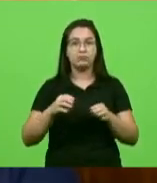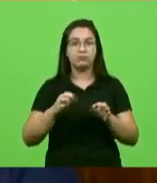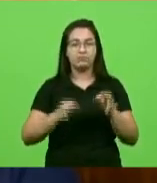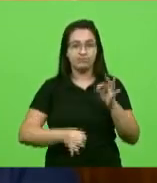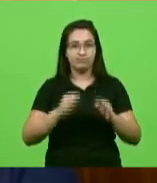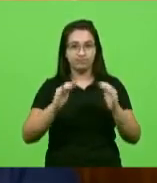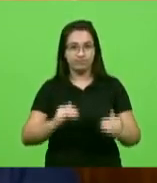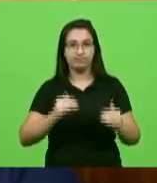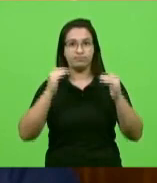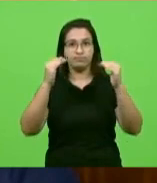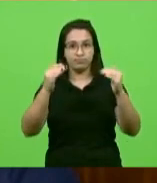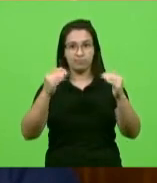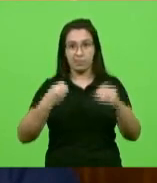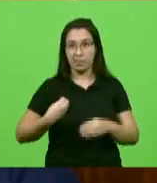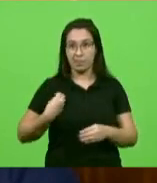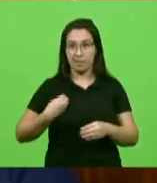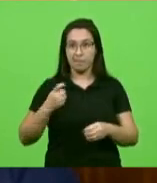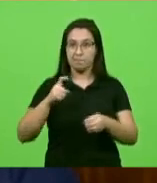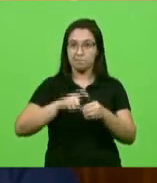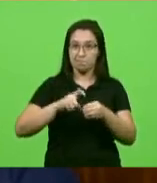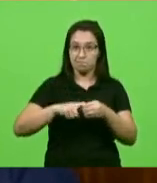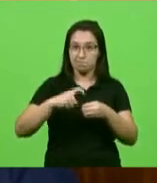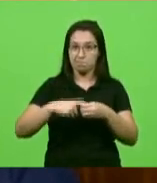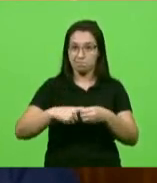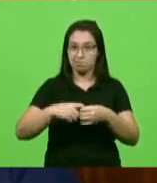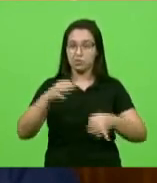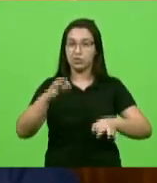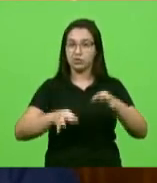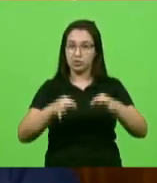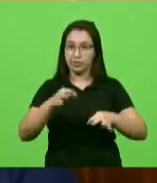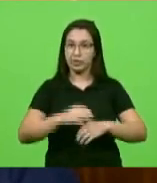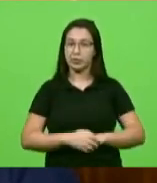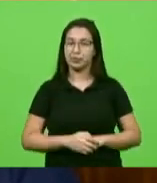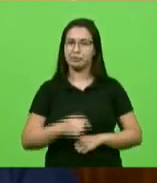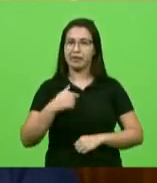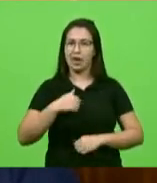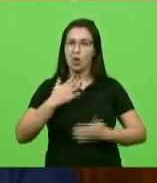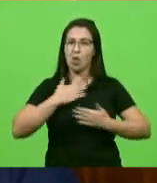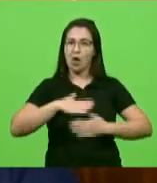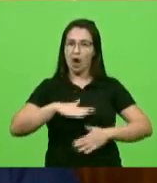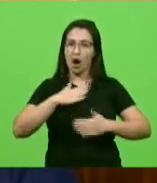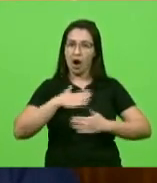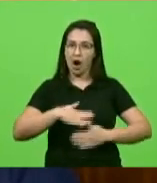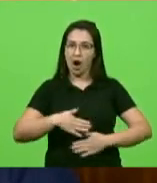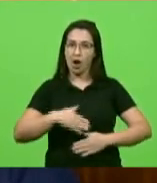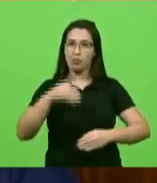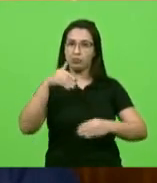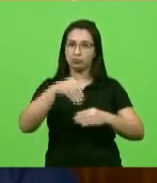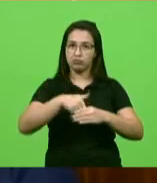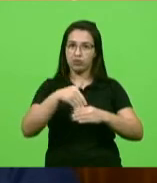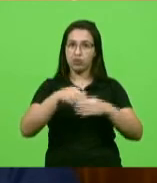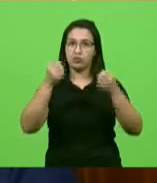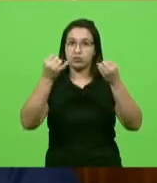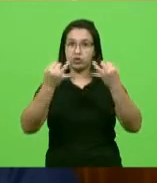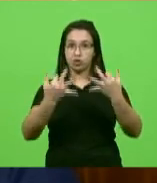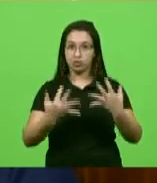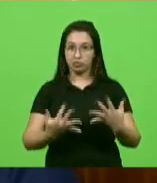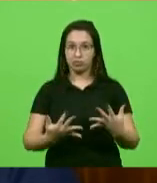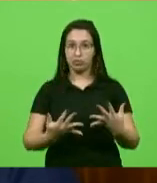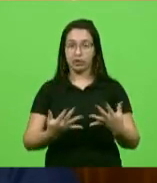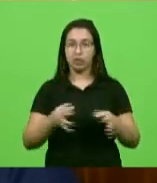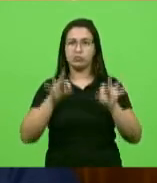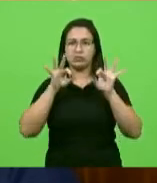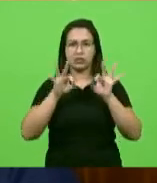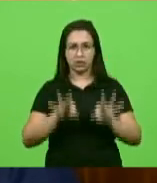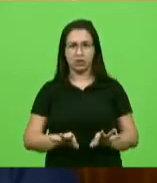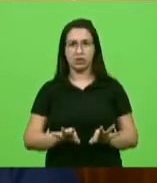Justiça, presentes a esse julgamento. Isso me deixa ainda mais sereno para proferir o meu voto, tendo a certeza de